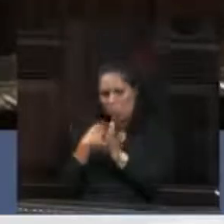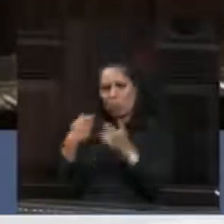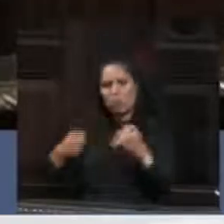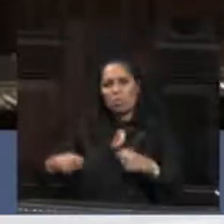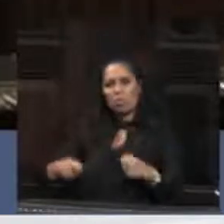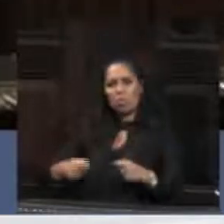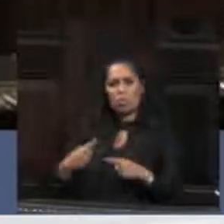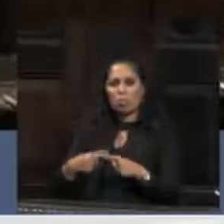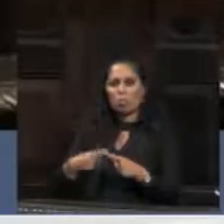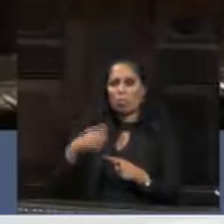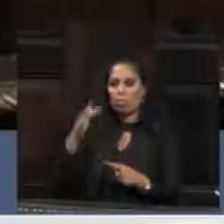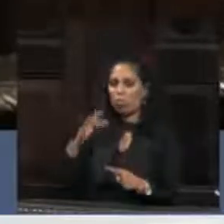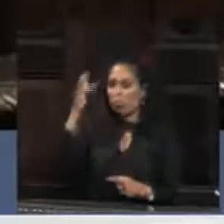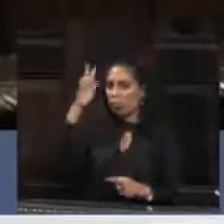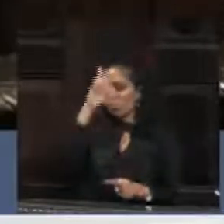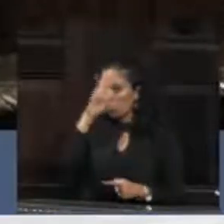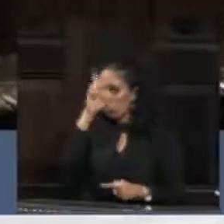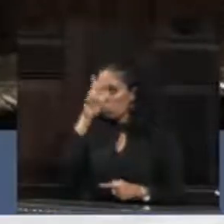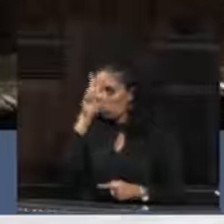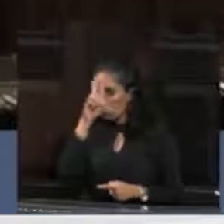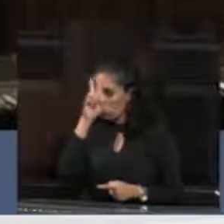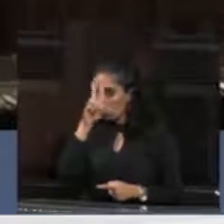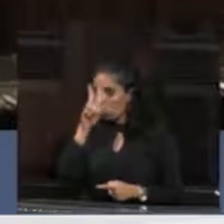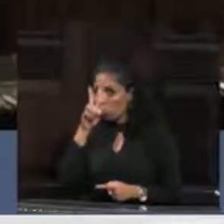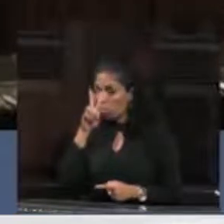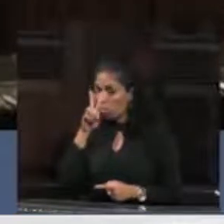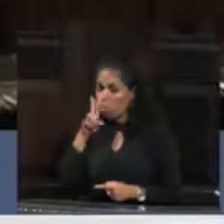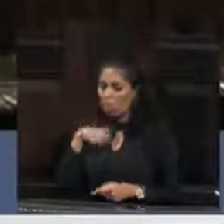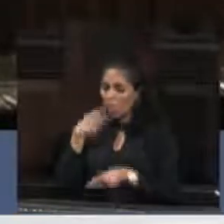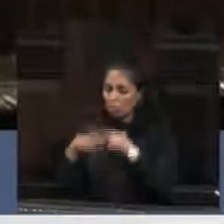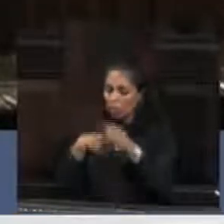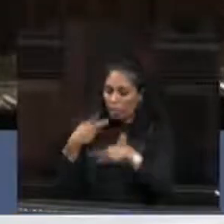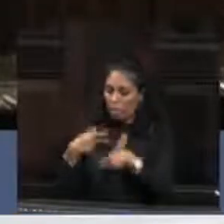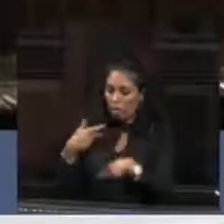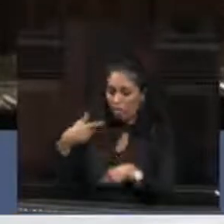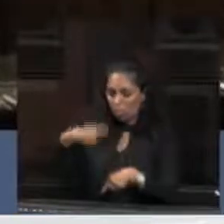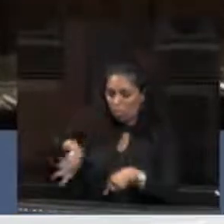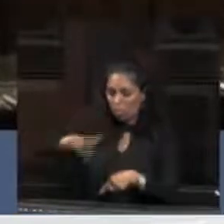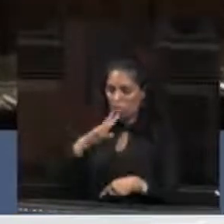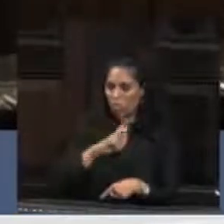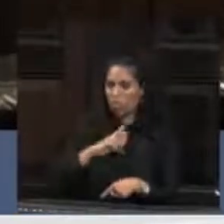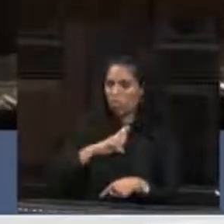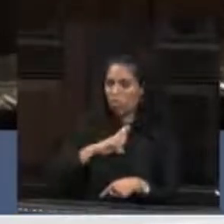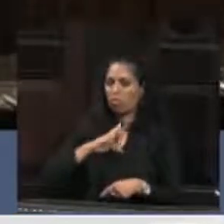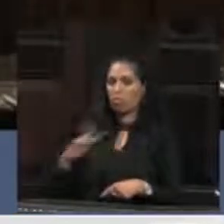cobrará, sim, a história nos cobrará o nosso posicionamento nesse momento. Muito obrigada, senhor presidente.